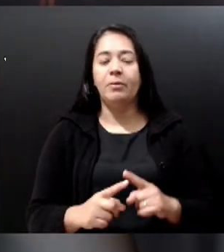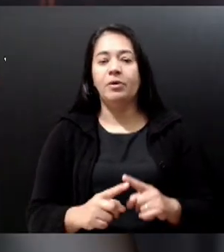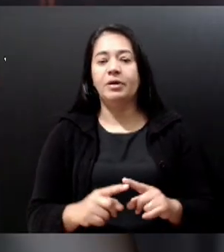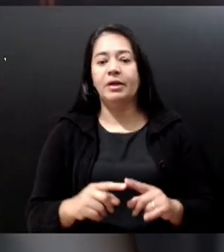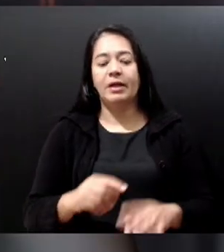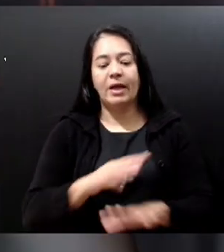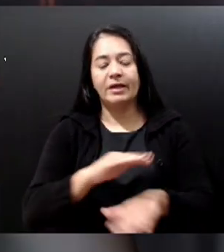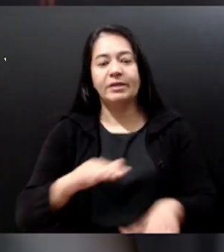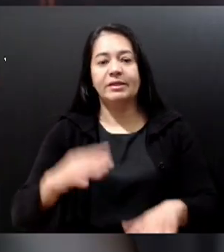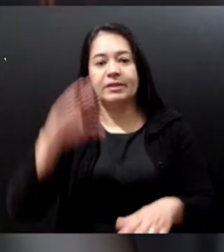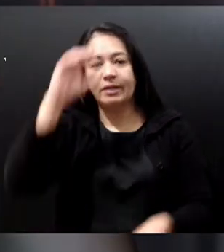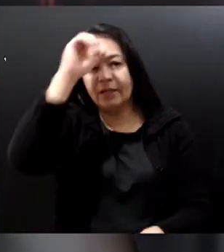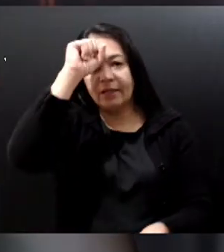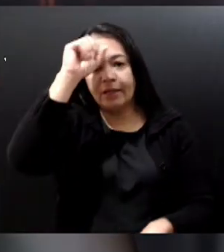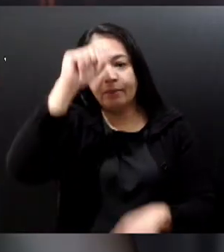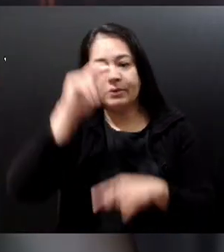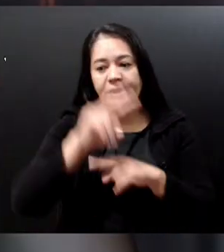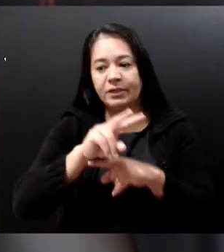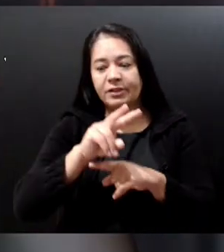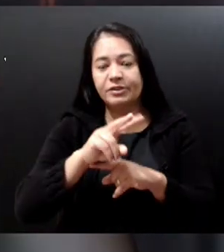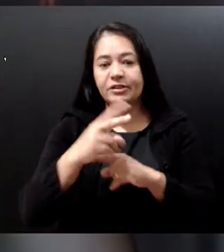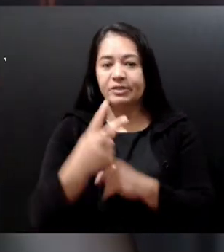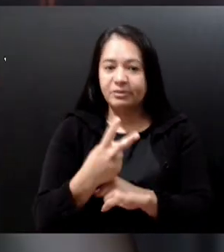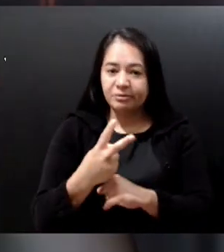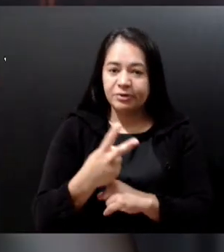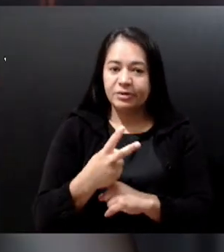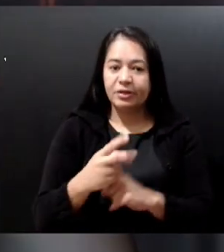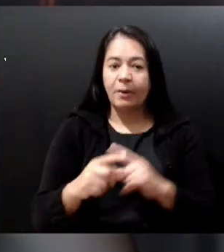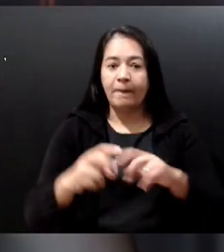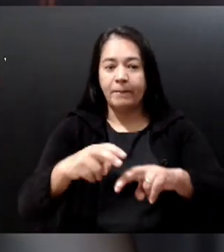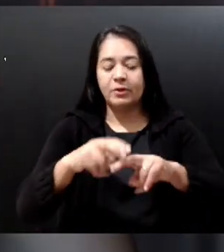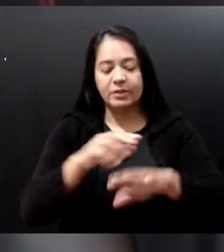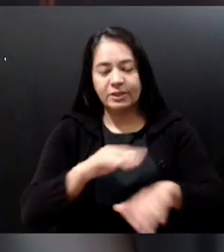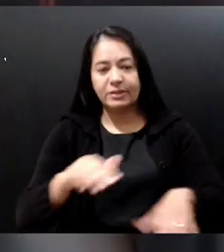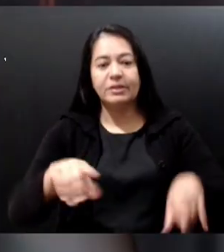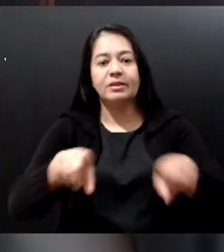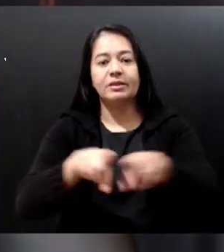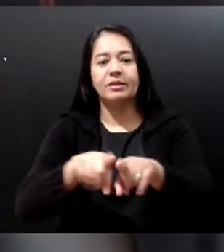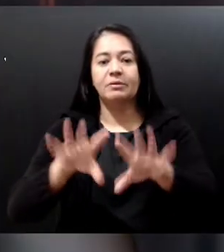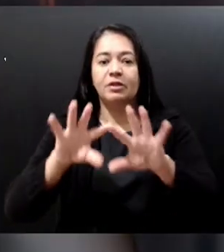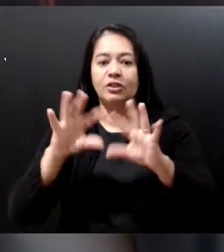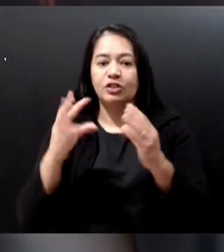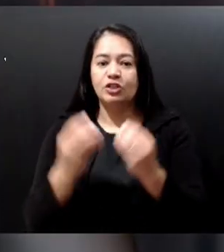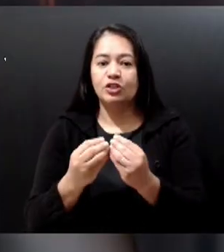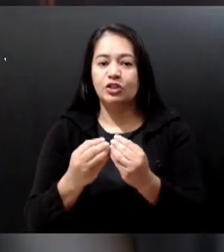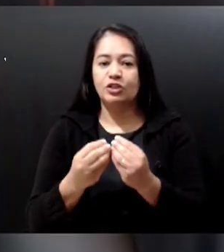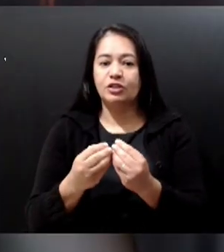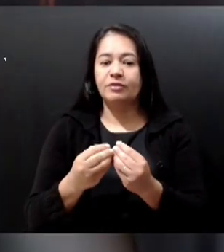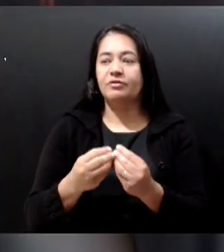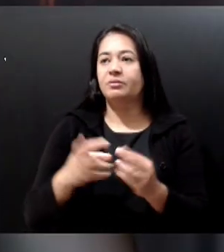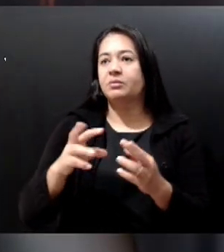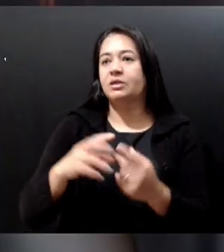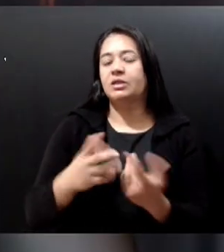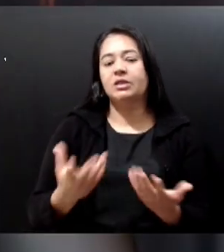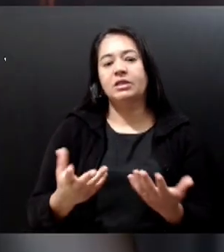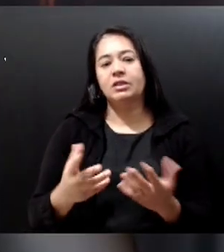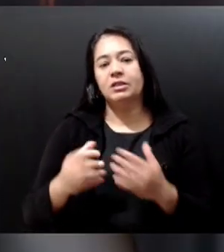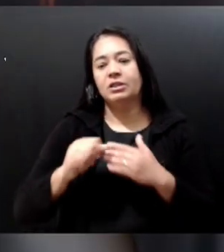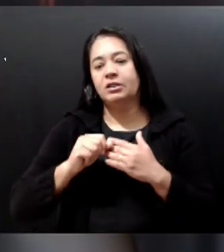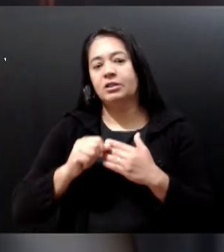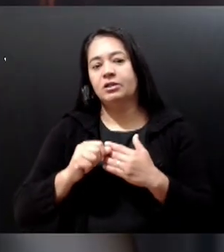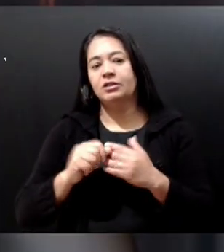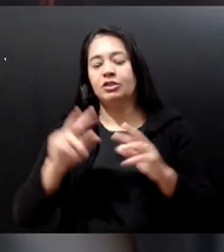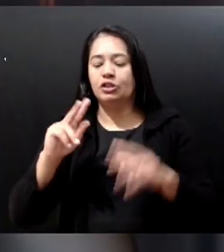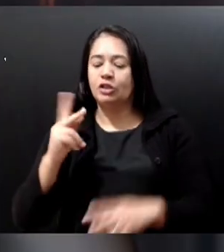crianças das famílias estendidas ou até das famílias homoafetivas, elas têm um espaço